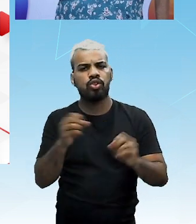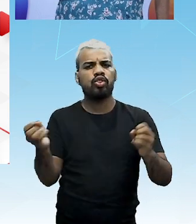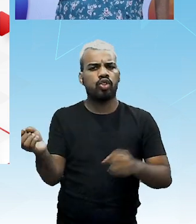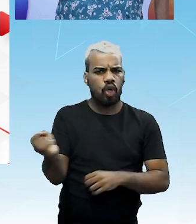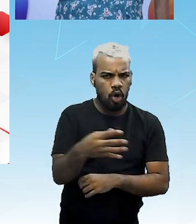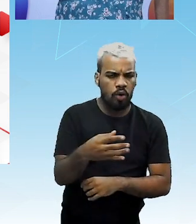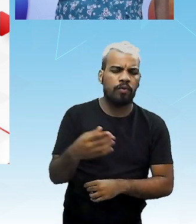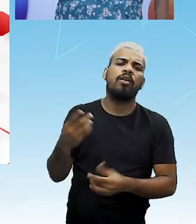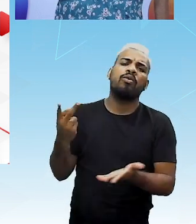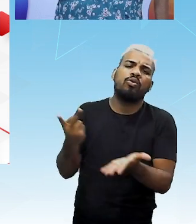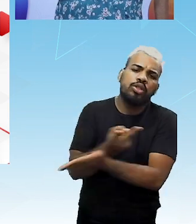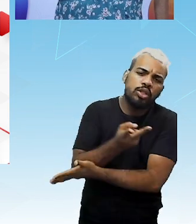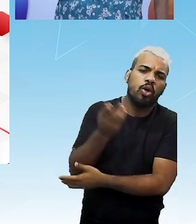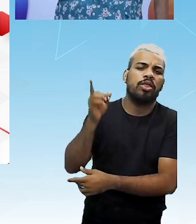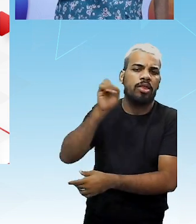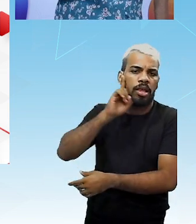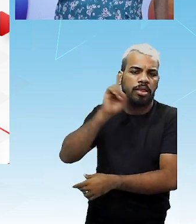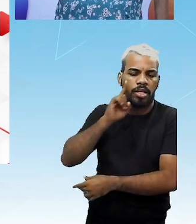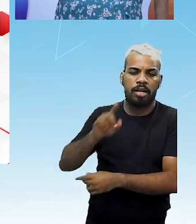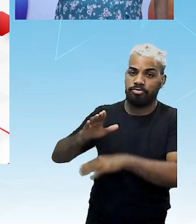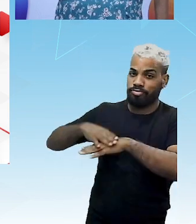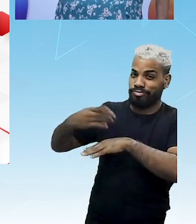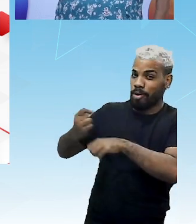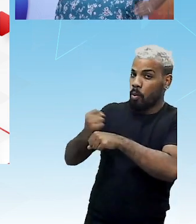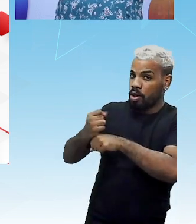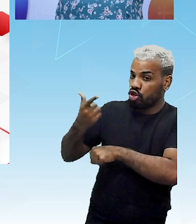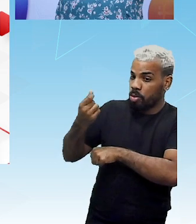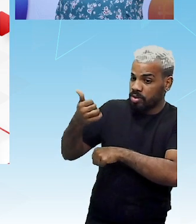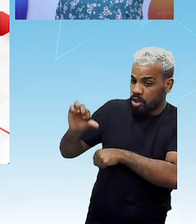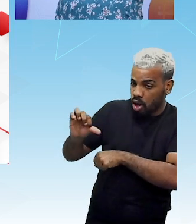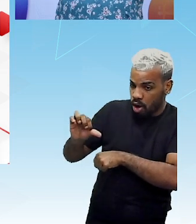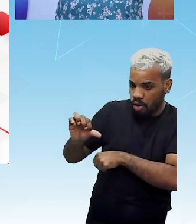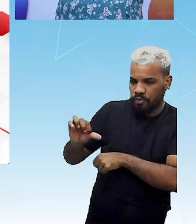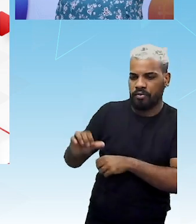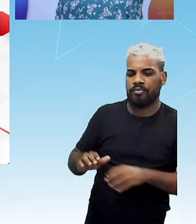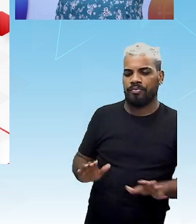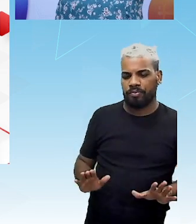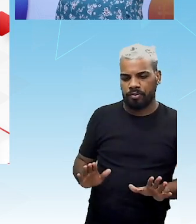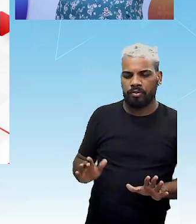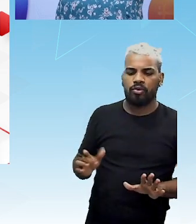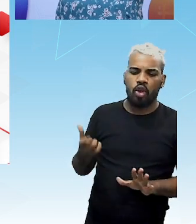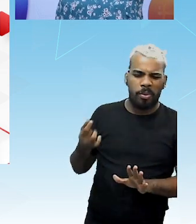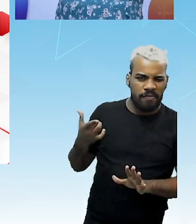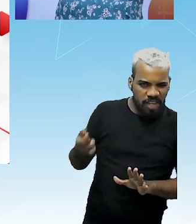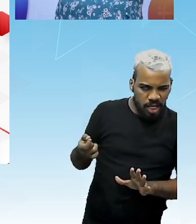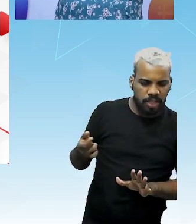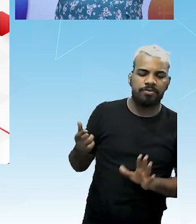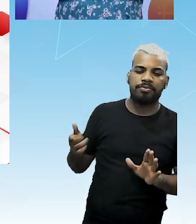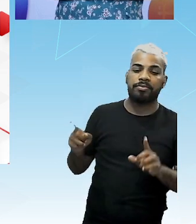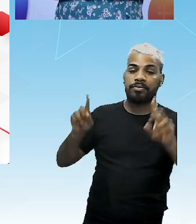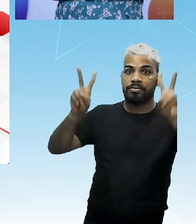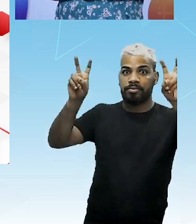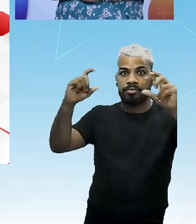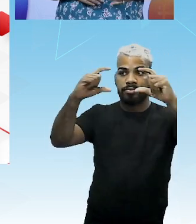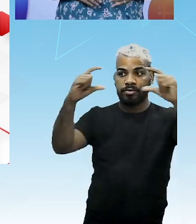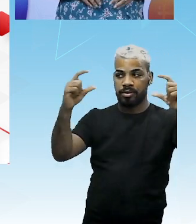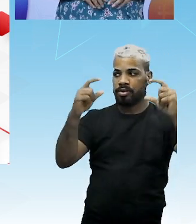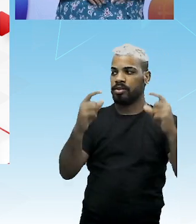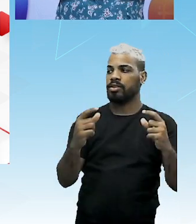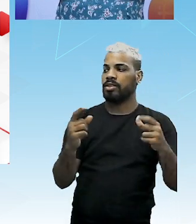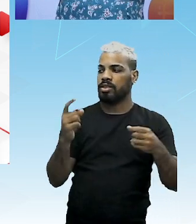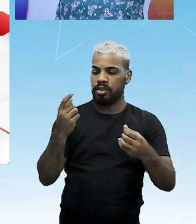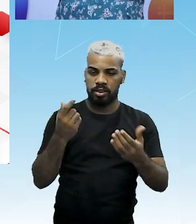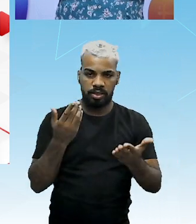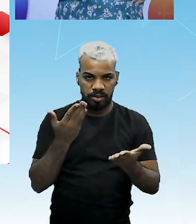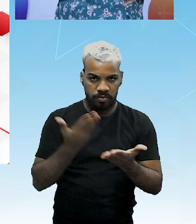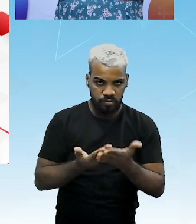referente ao cotidiano, certo? E que a manchete em si já chama a atenção do leitor para algo que é de